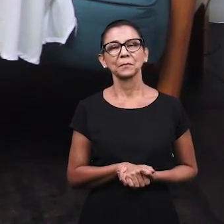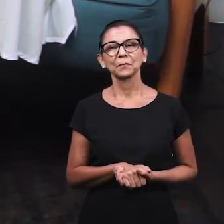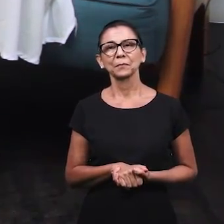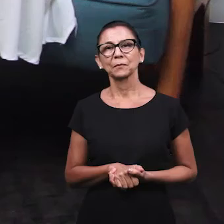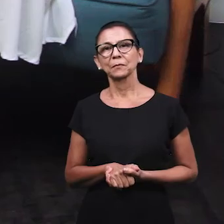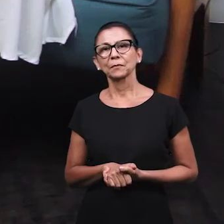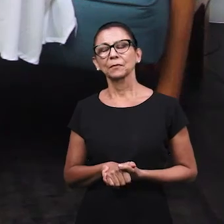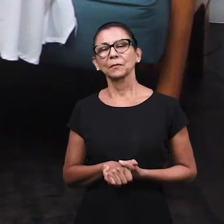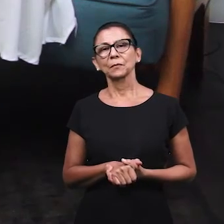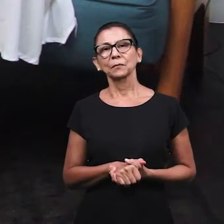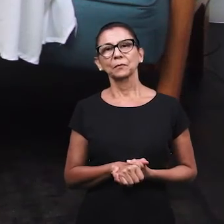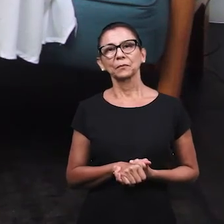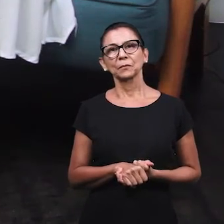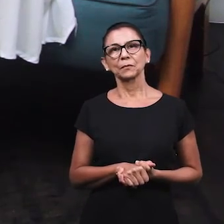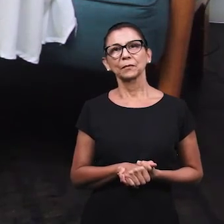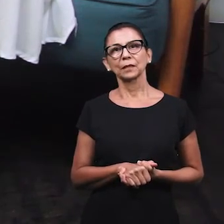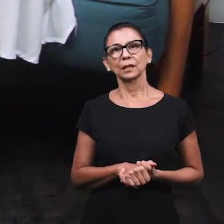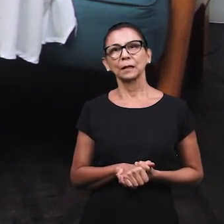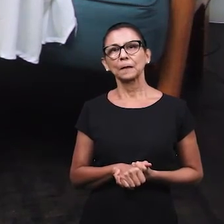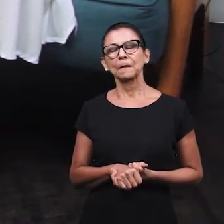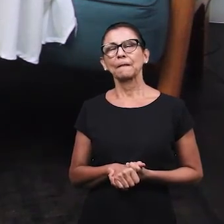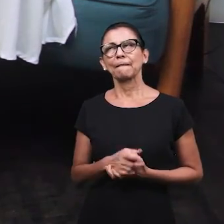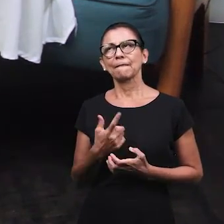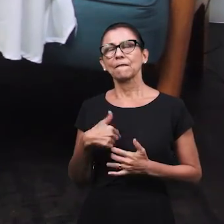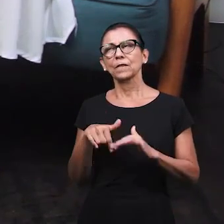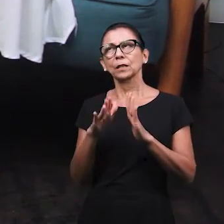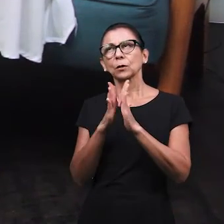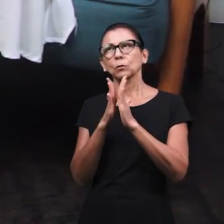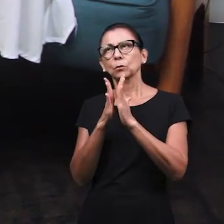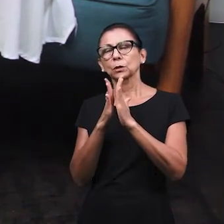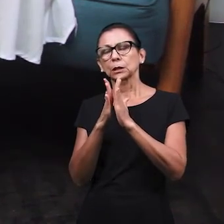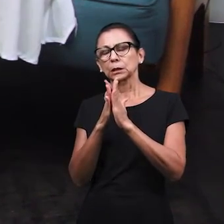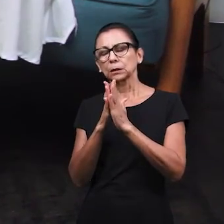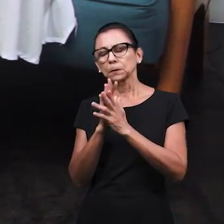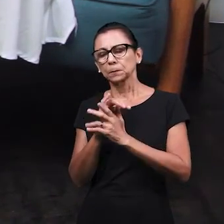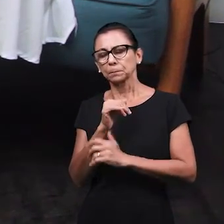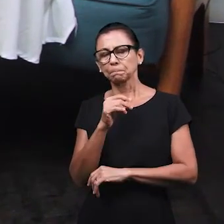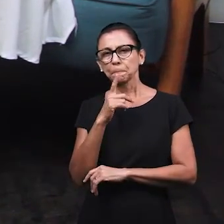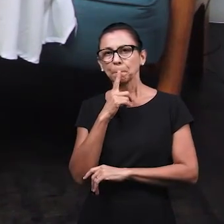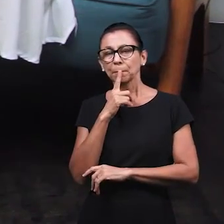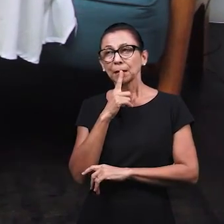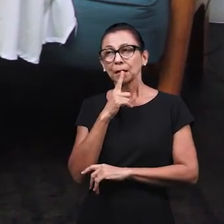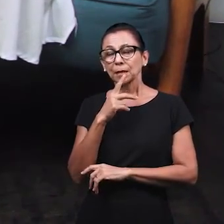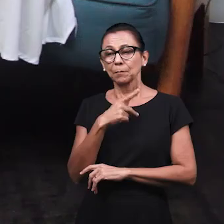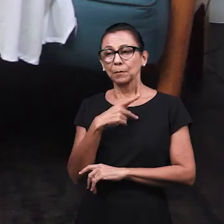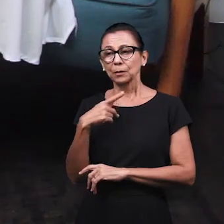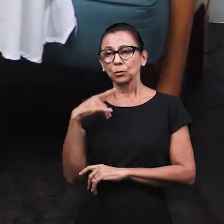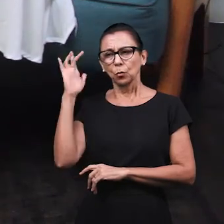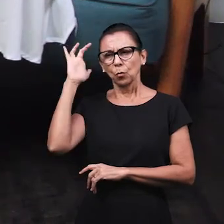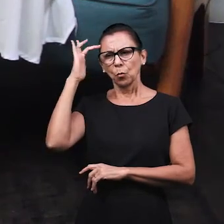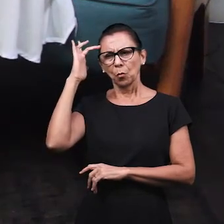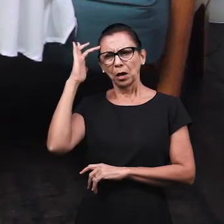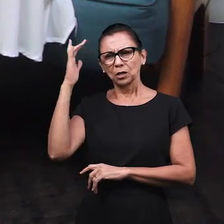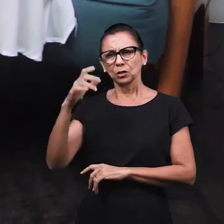precisam assistir. E aí eu fiquei orando, eu falei, Senhor, eu gravei, pastor, eu acho que eu devo ter gravado umas 15